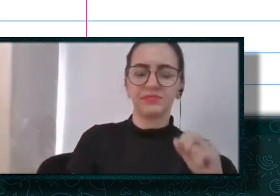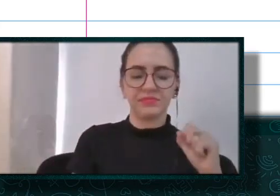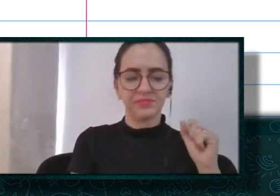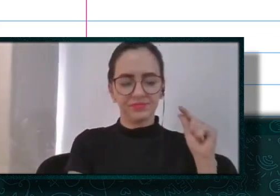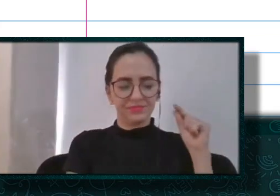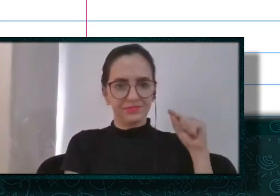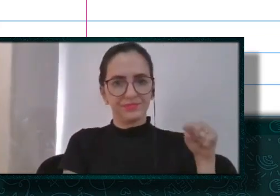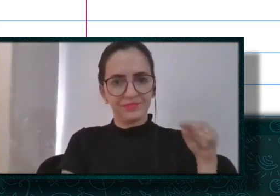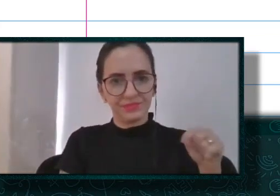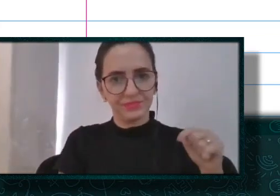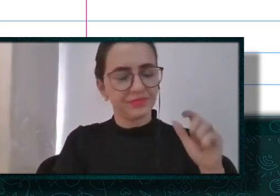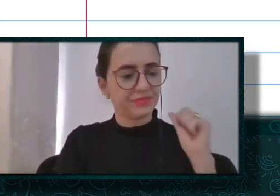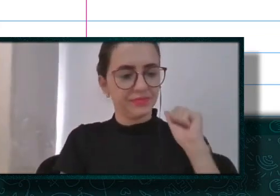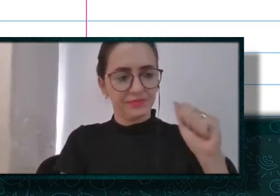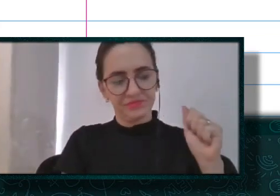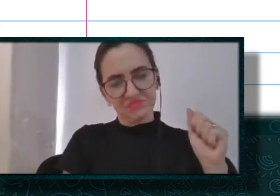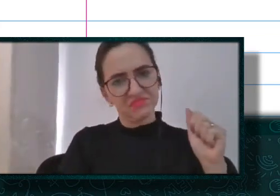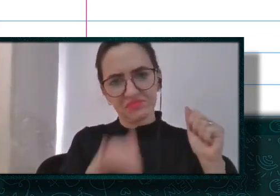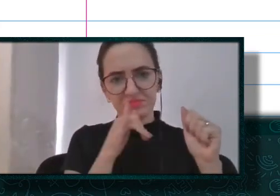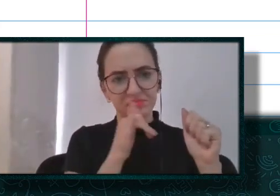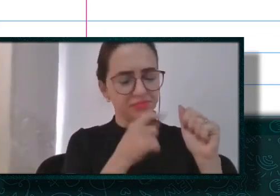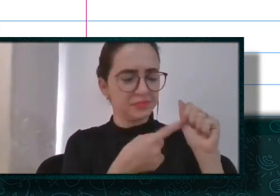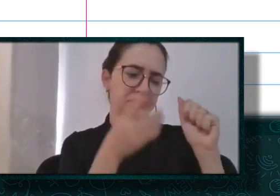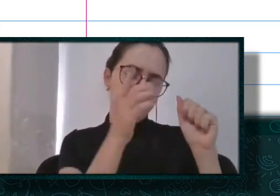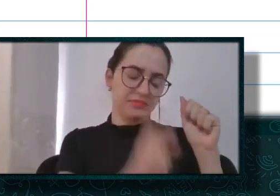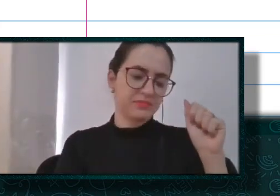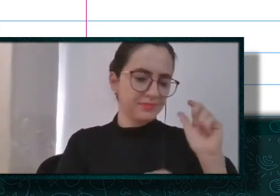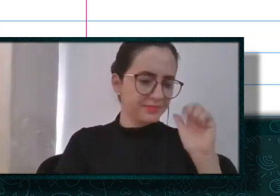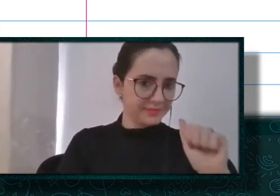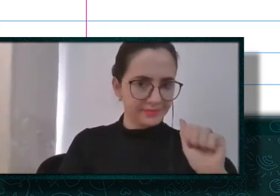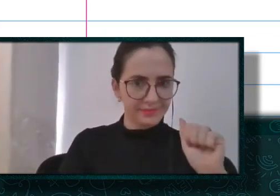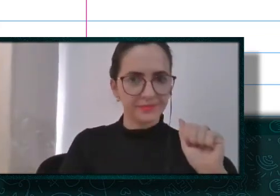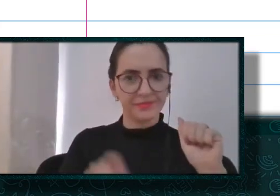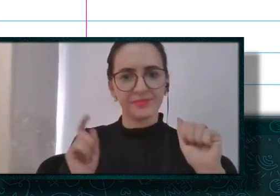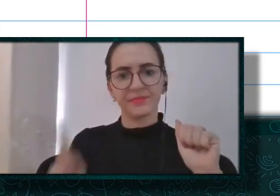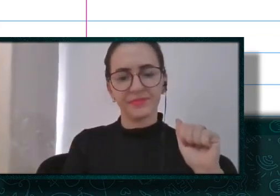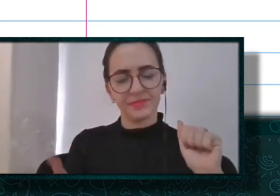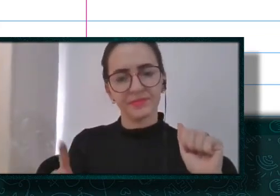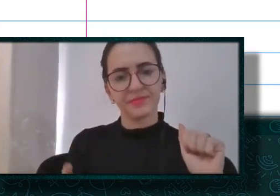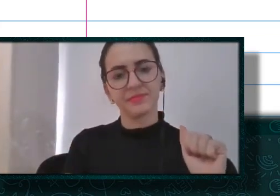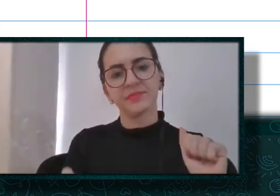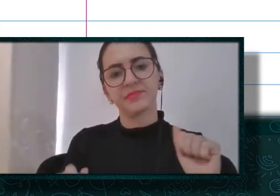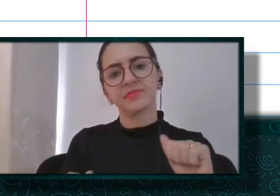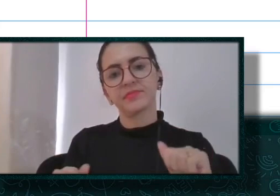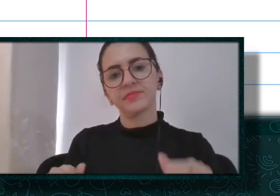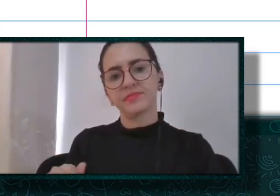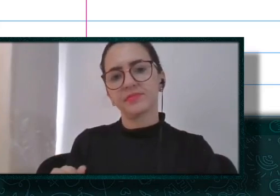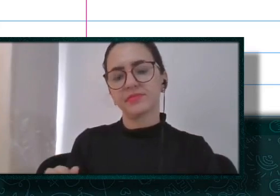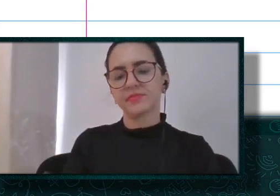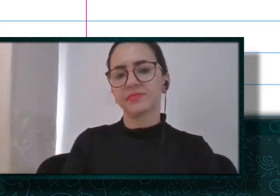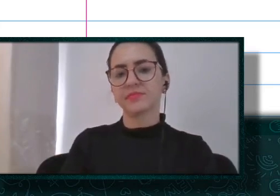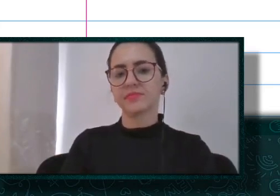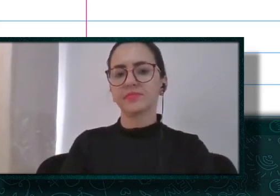Eu tenho uma solução A, que é a sacarose, né? Então, na solução A, eu tenho uma